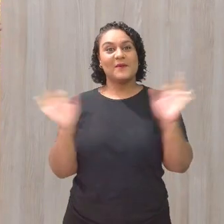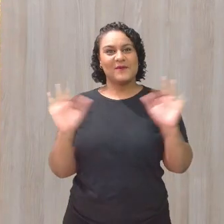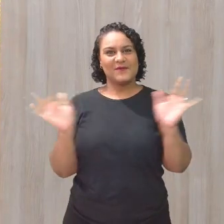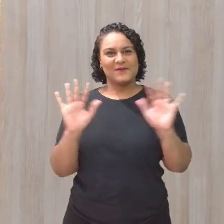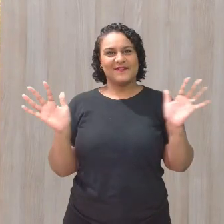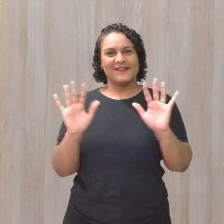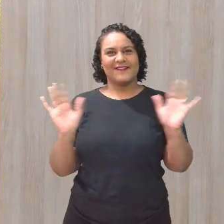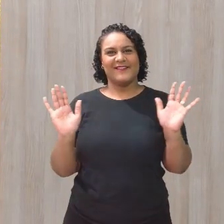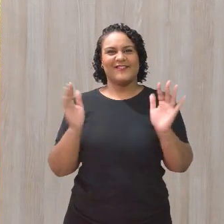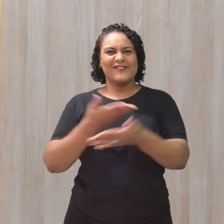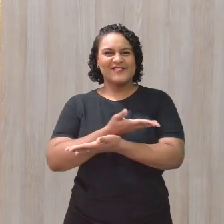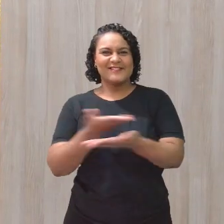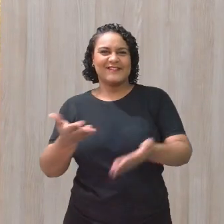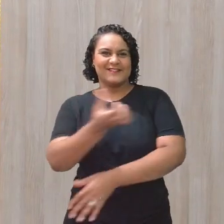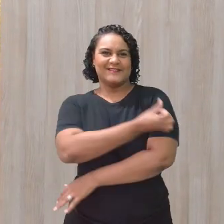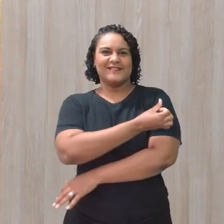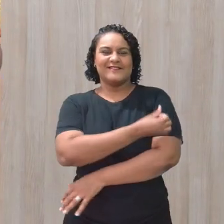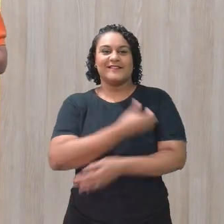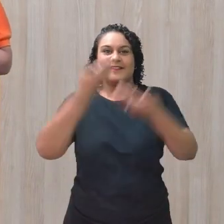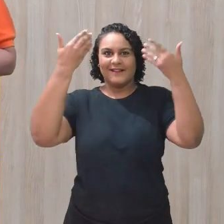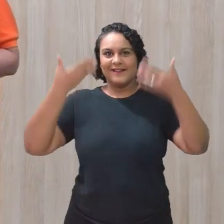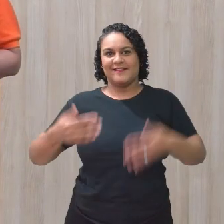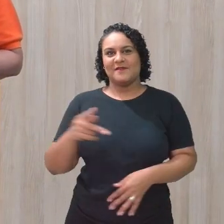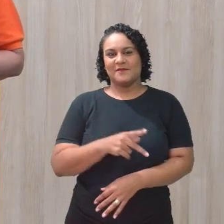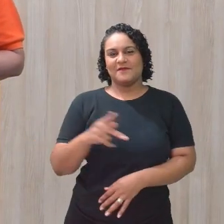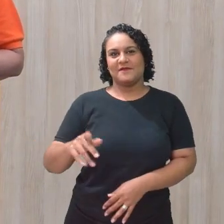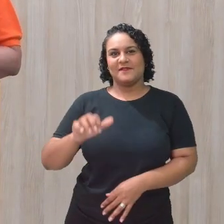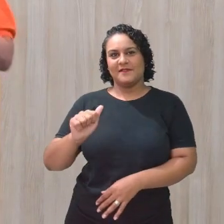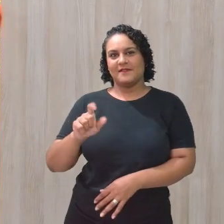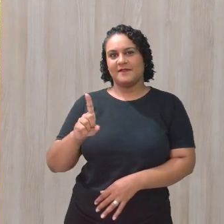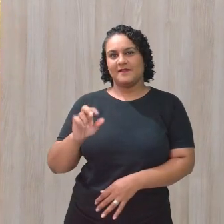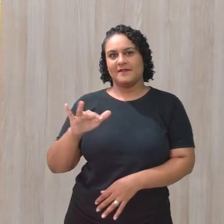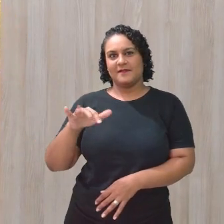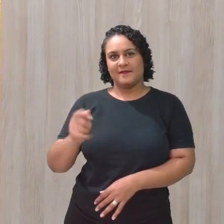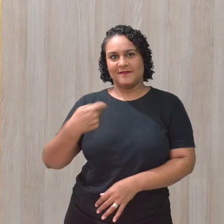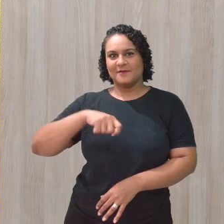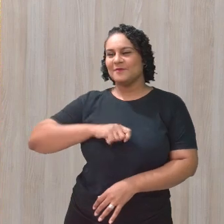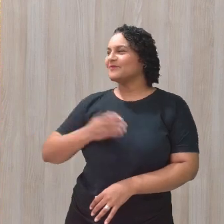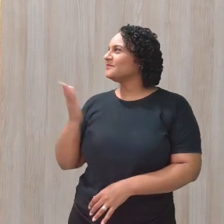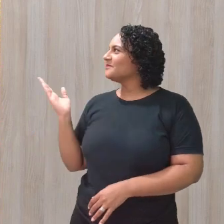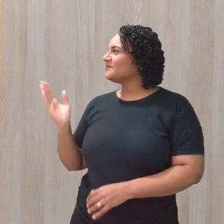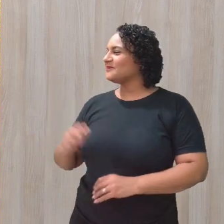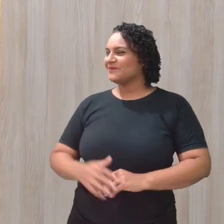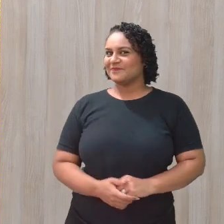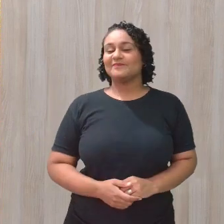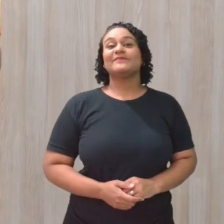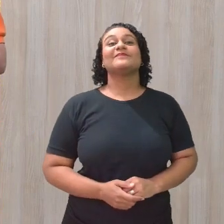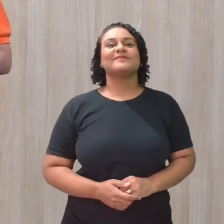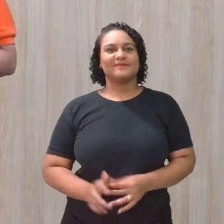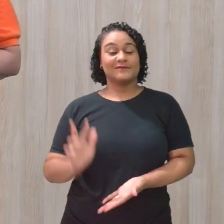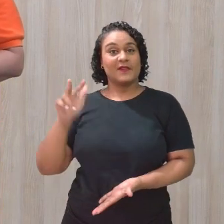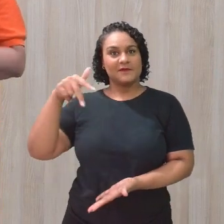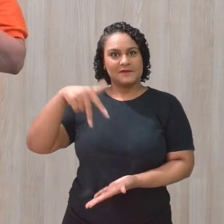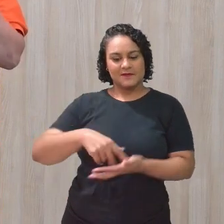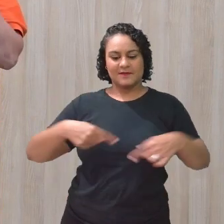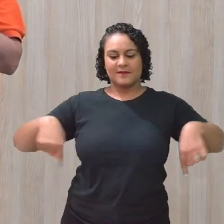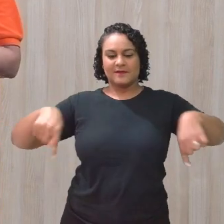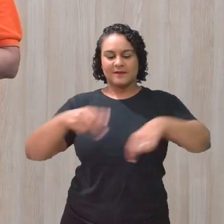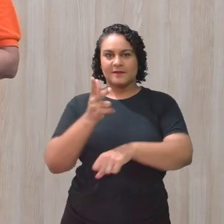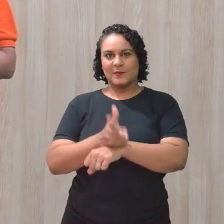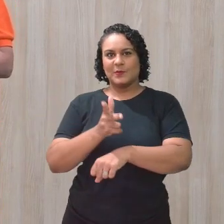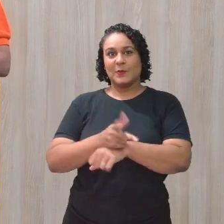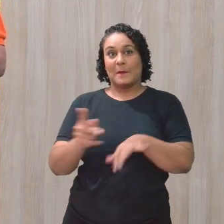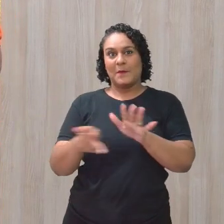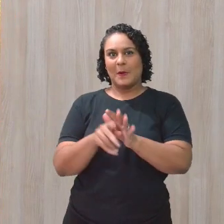Olá, sexto ano, eu sou a professora Adriana Maria e este é o meu sinal. Eu estou aqui dos estúdios